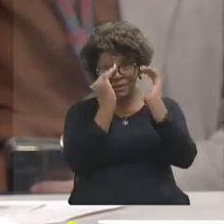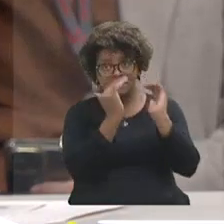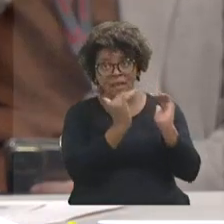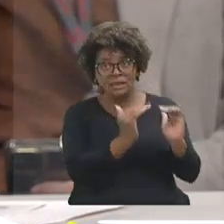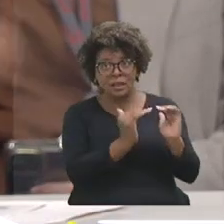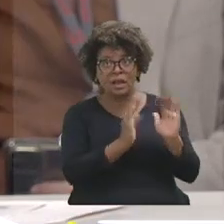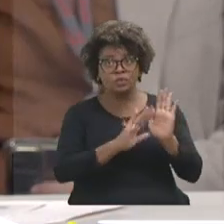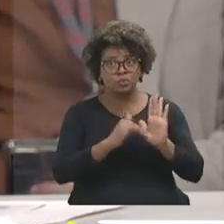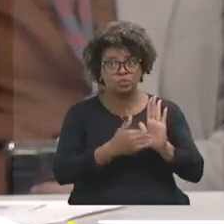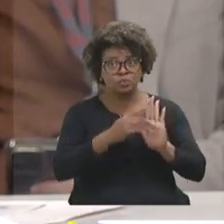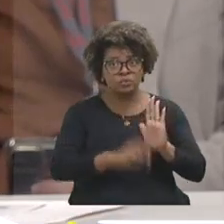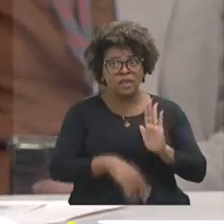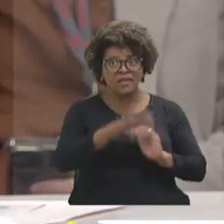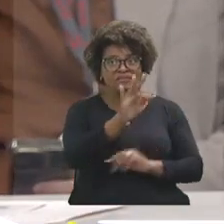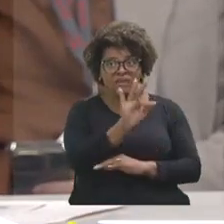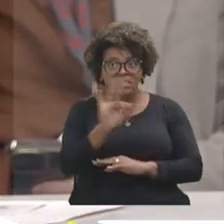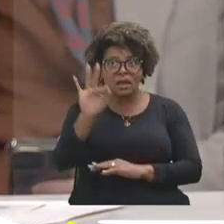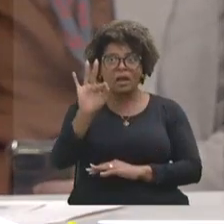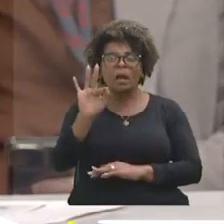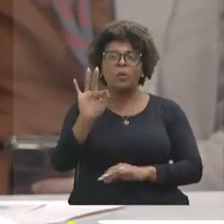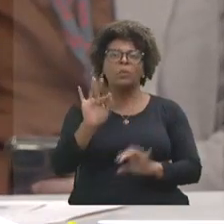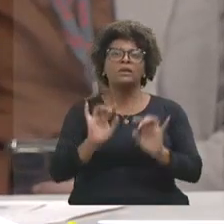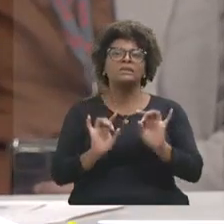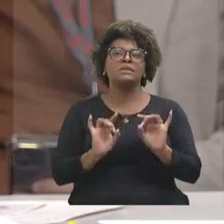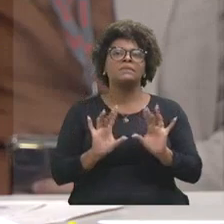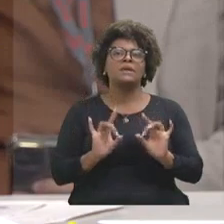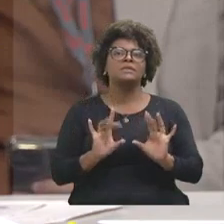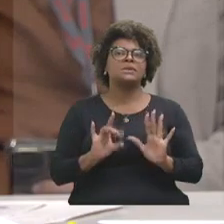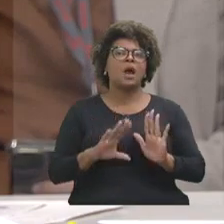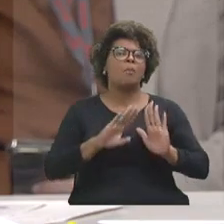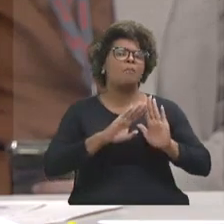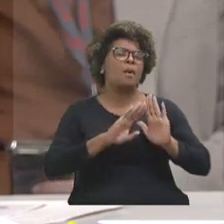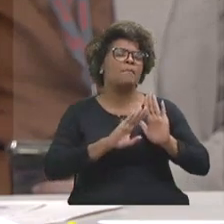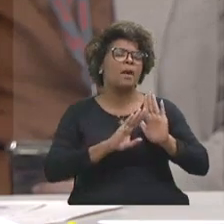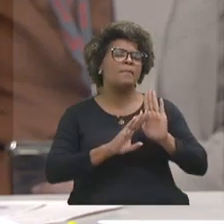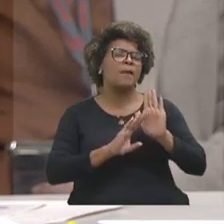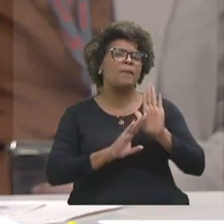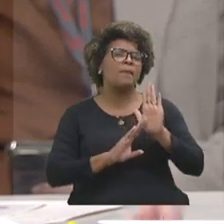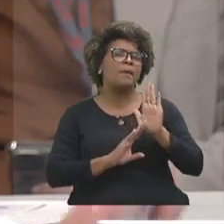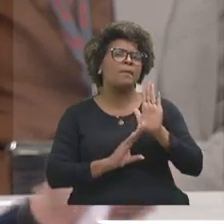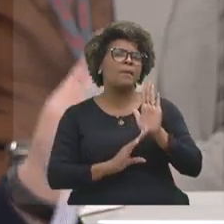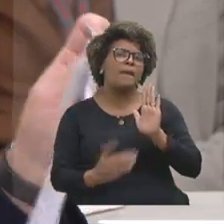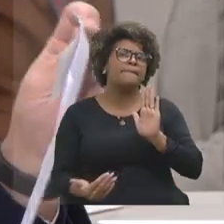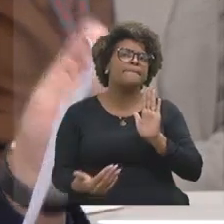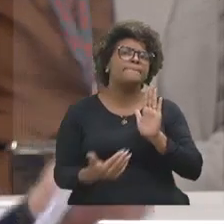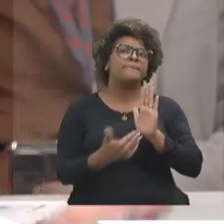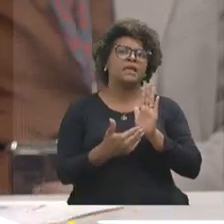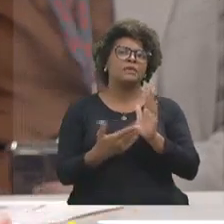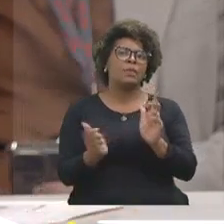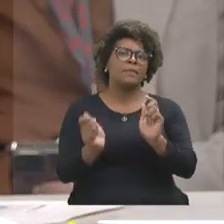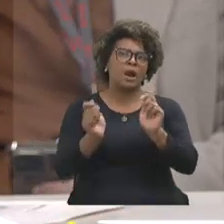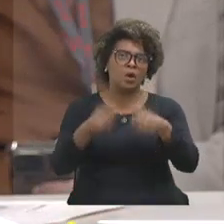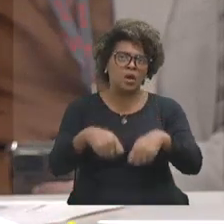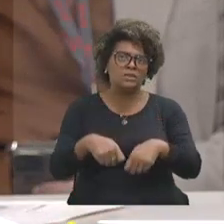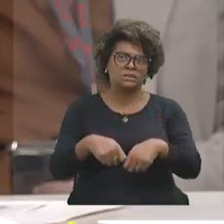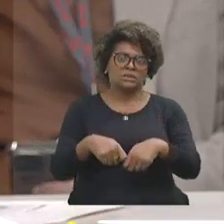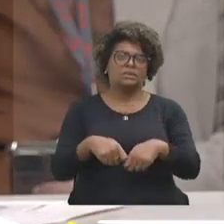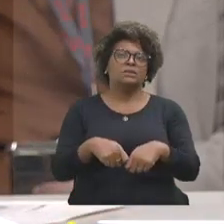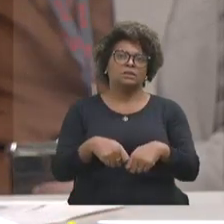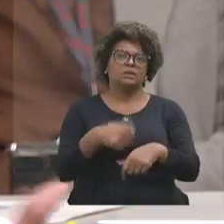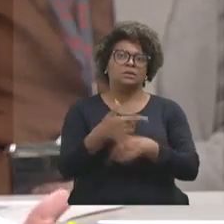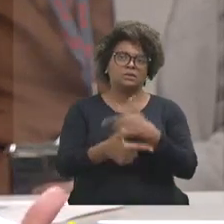Federais e especialmente aos parâmetros mínimos de habilitação nós não podemos não garantir